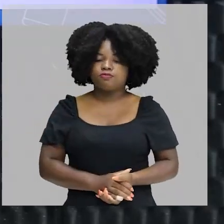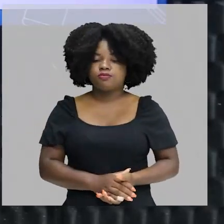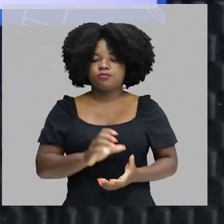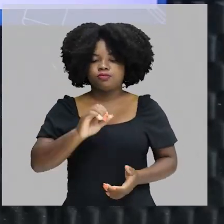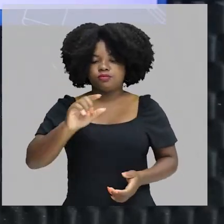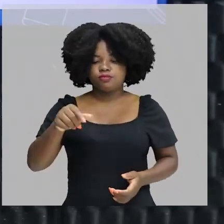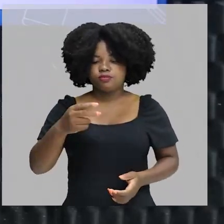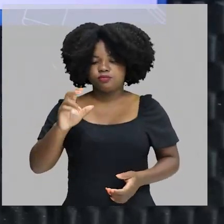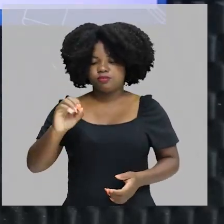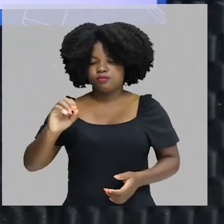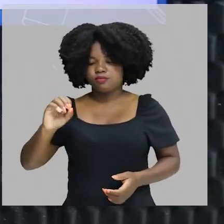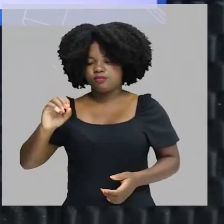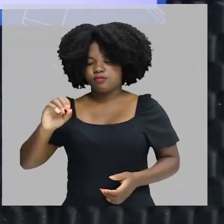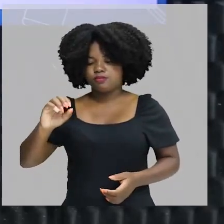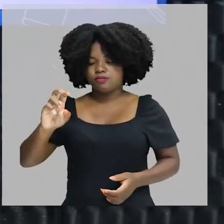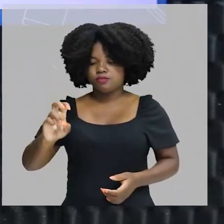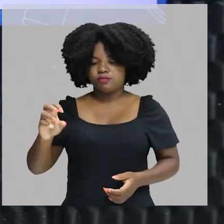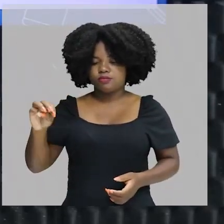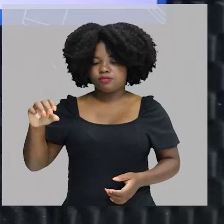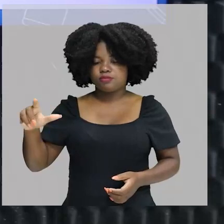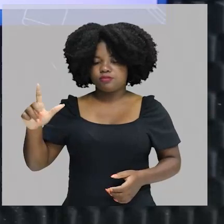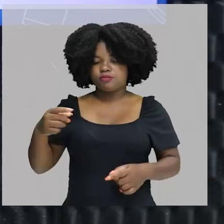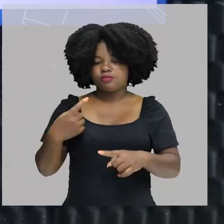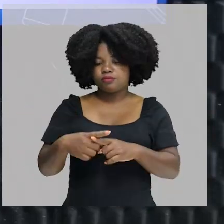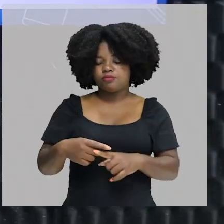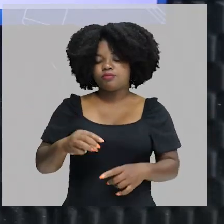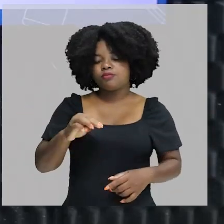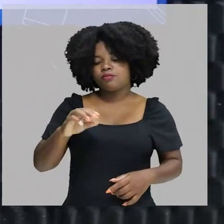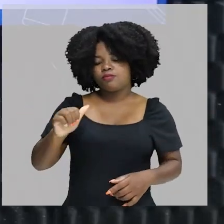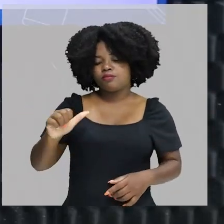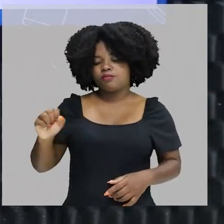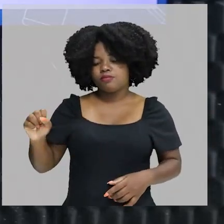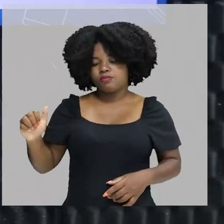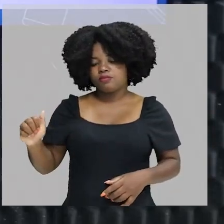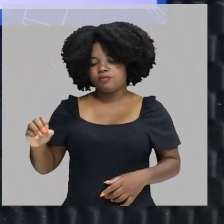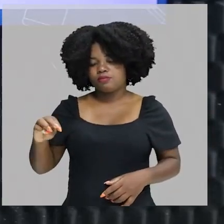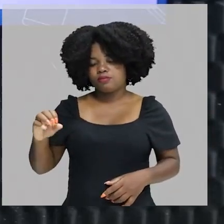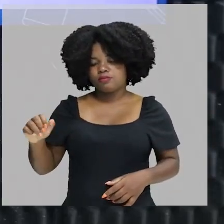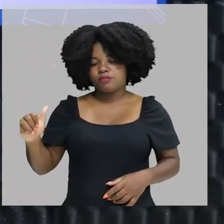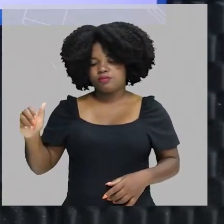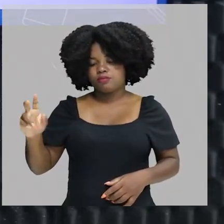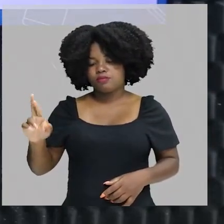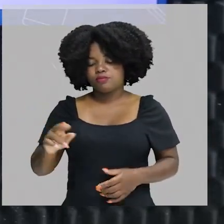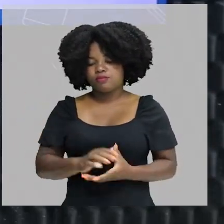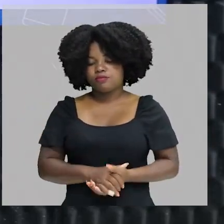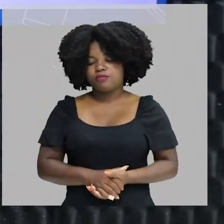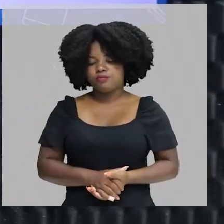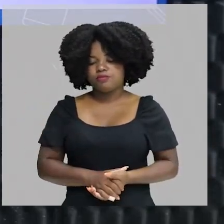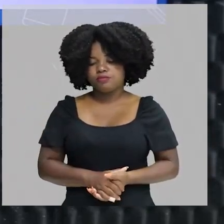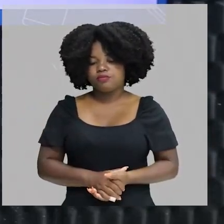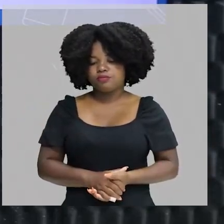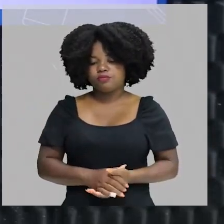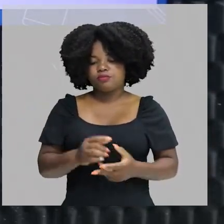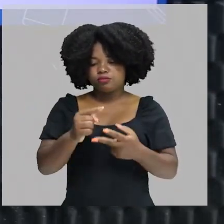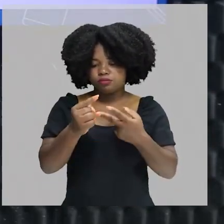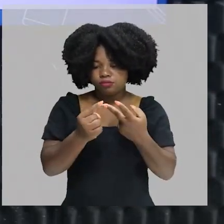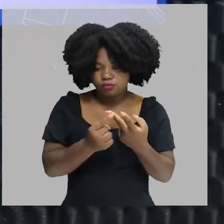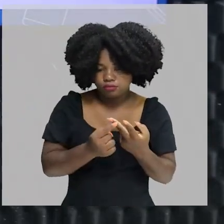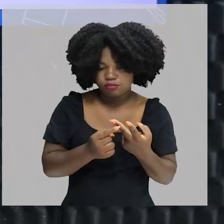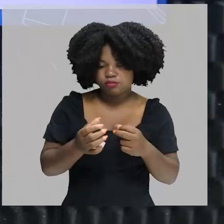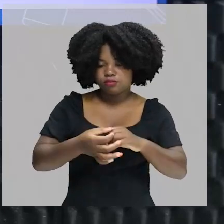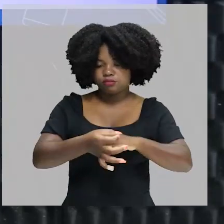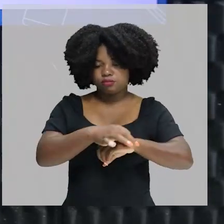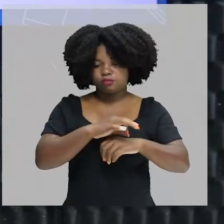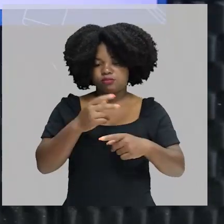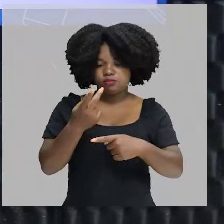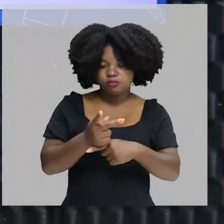0,05 mol, que vou multiplicar pela massa molar do hidrogênio, do gás de hidrogênio. Como eu tenho 2 átomos de hidrogênio,